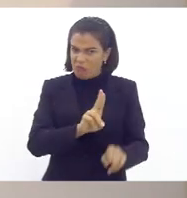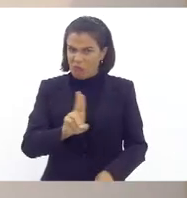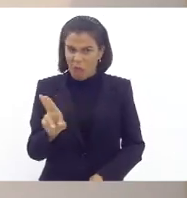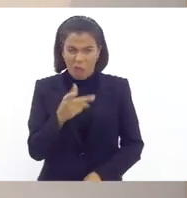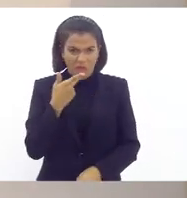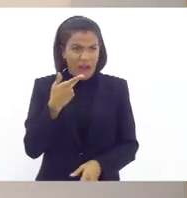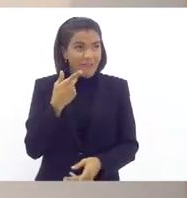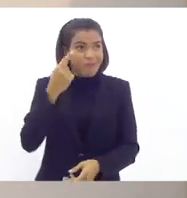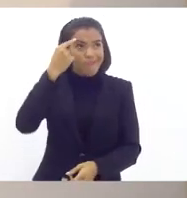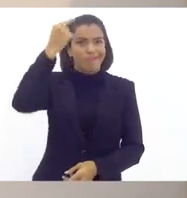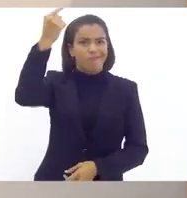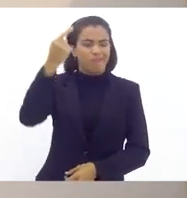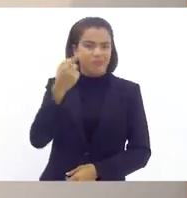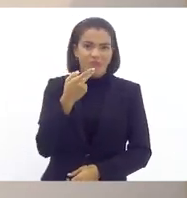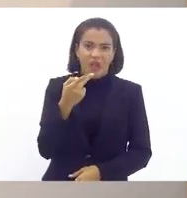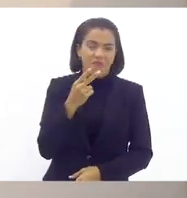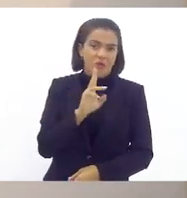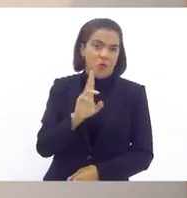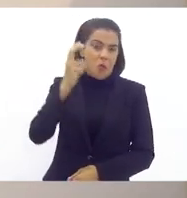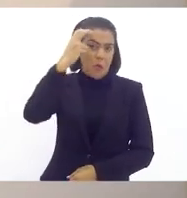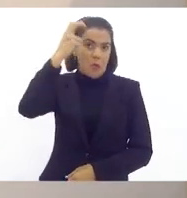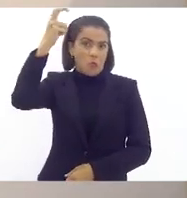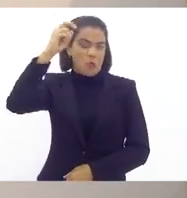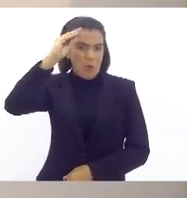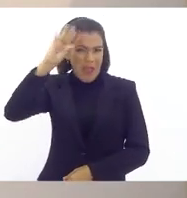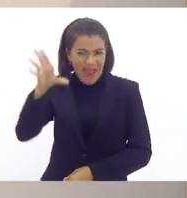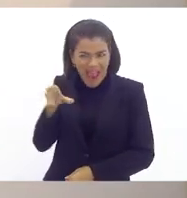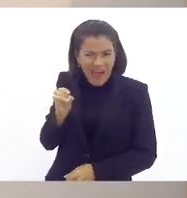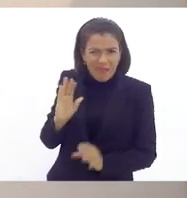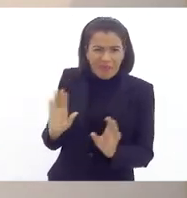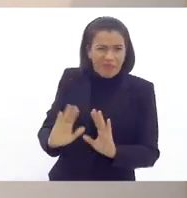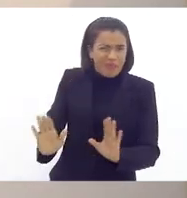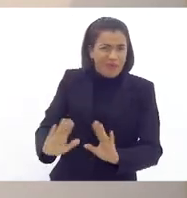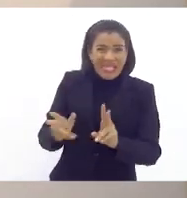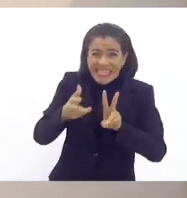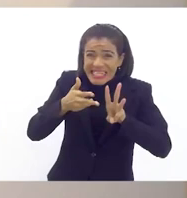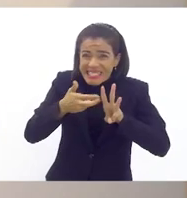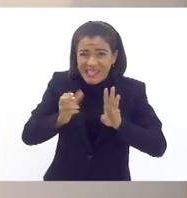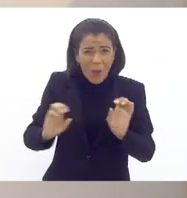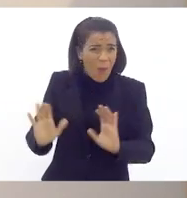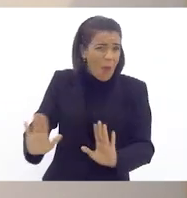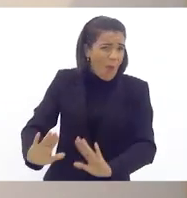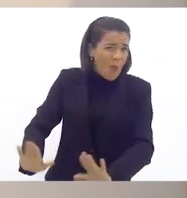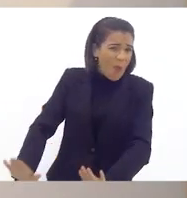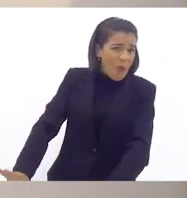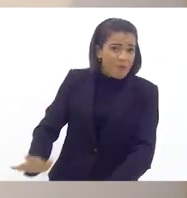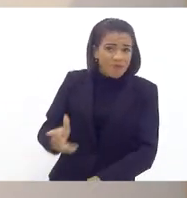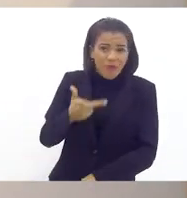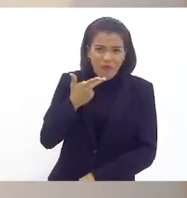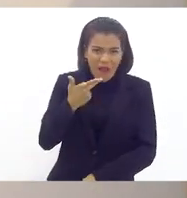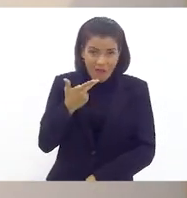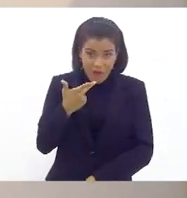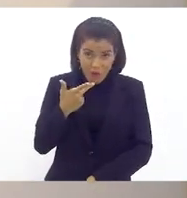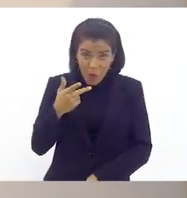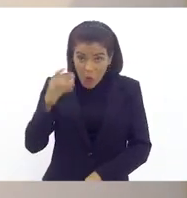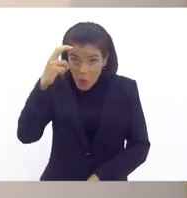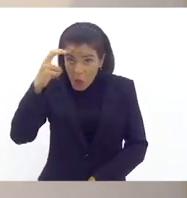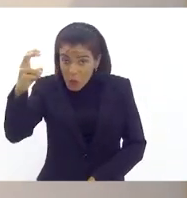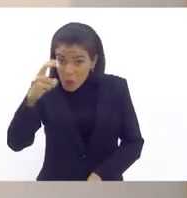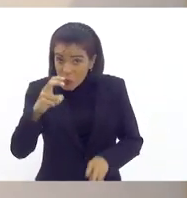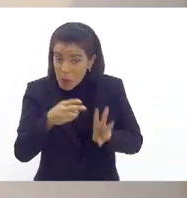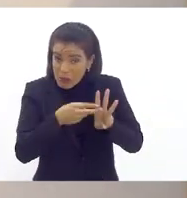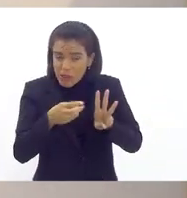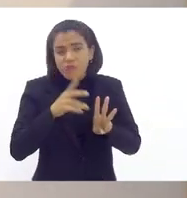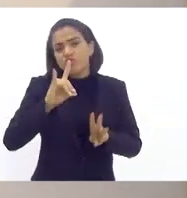era nenhuma hipótese falar. Cultura afro, nem indígena, e, gente, era no máximo que eles falavam. Cultura indígena era, sei lá,